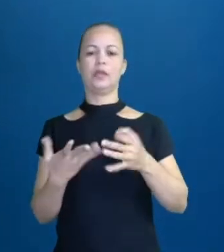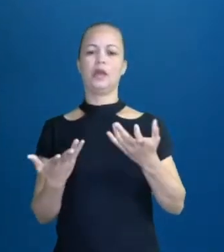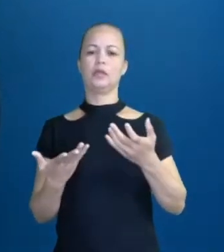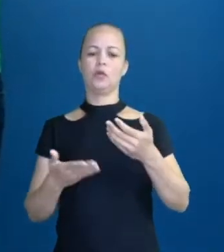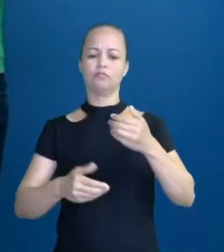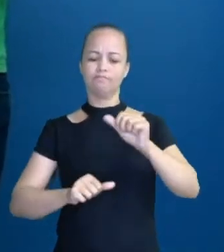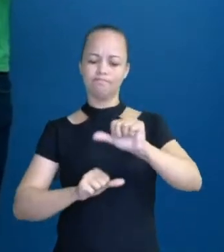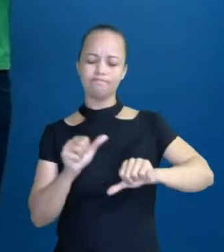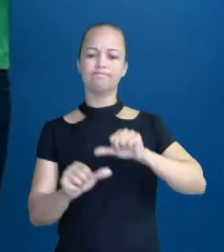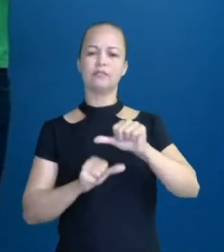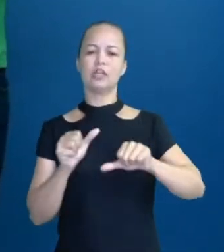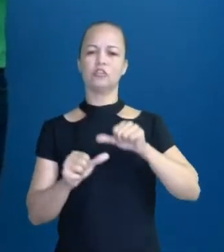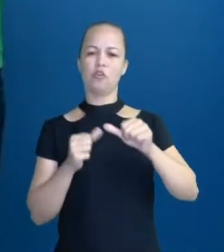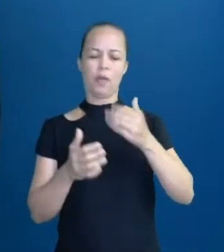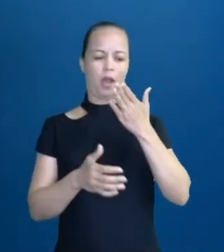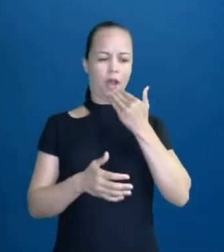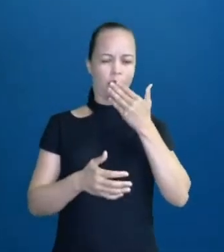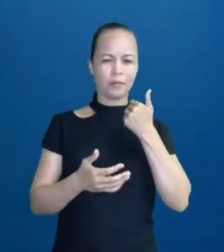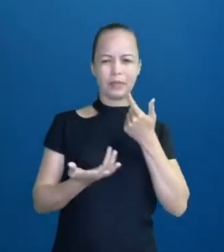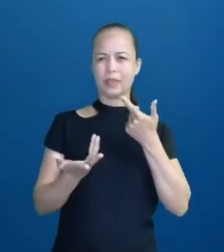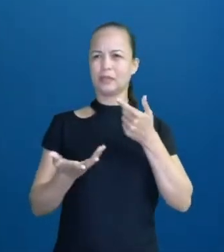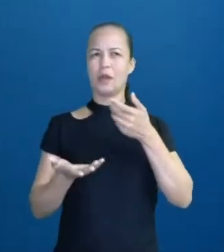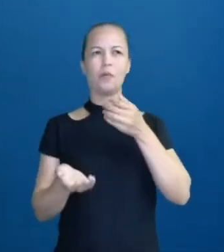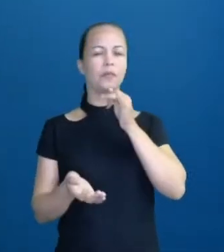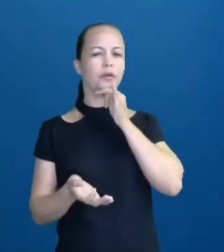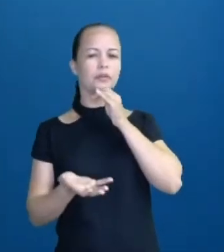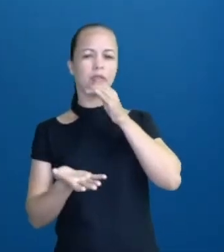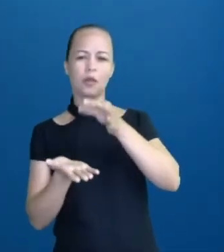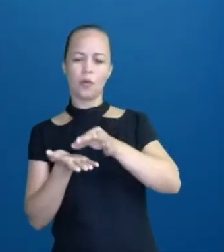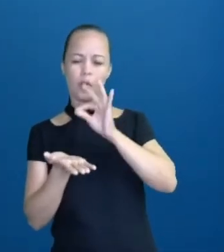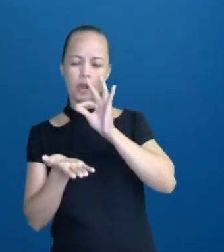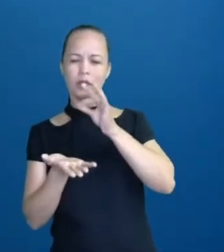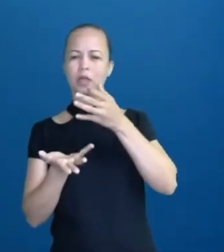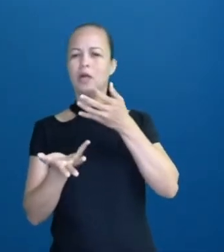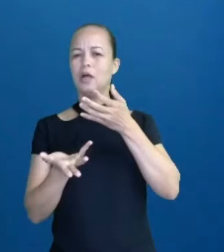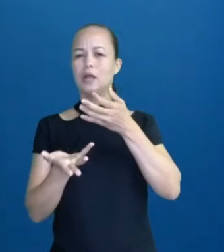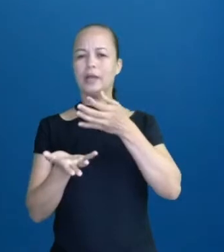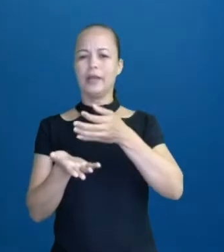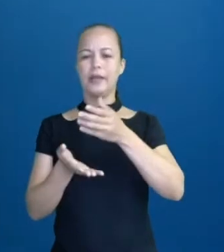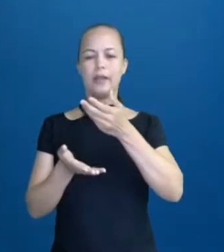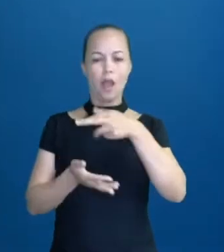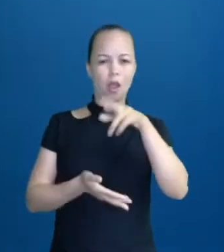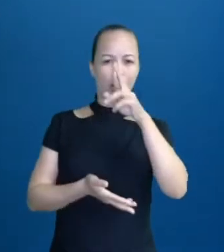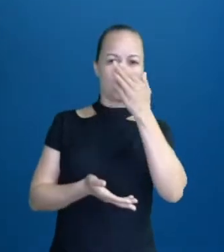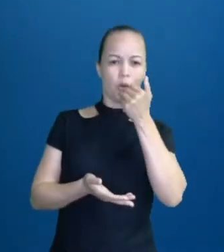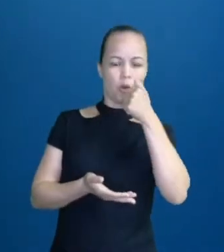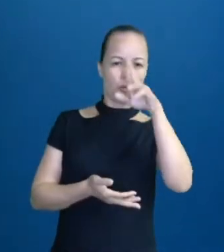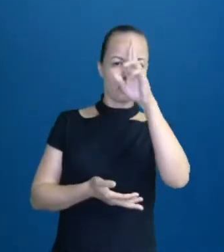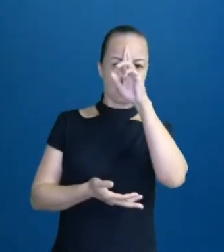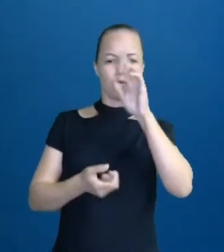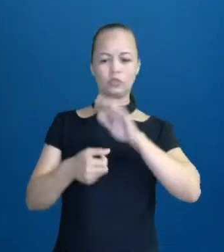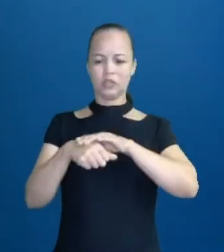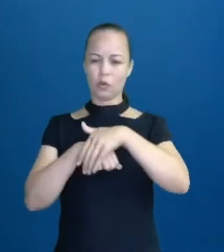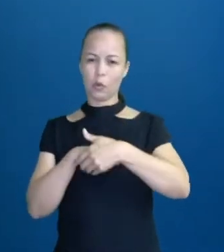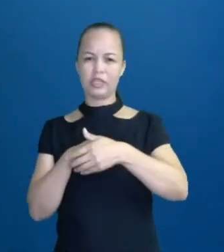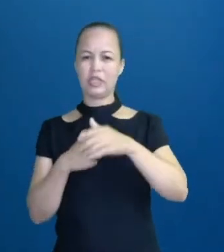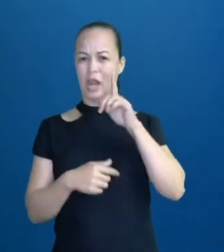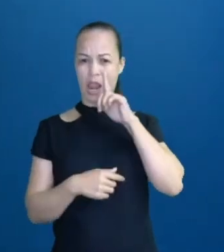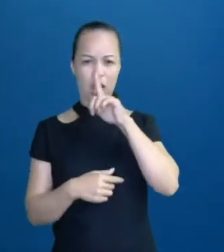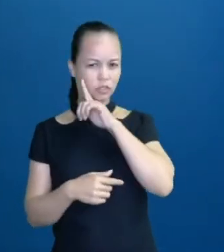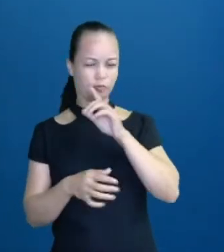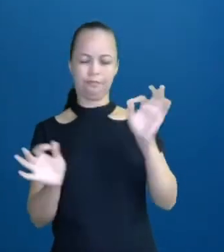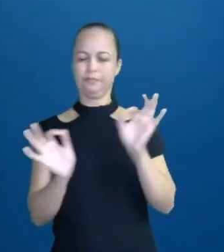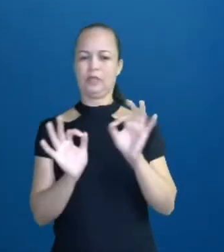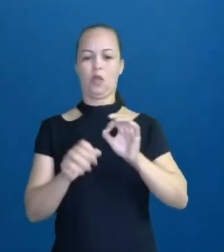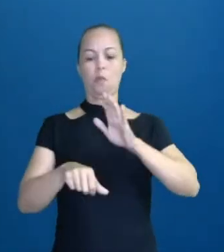Não transformar uma alimentação, um café da manhã, um almoço, uma janta num lanche, né? Mas comer de forma adequada naqueles momentos, tá